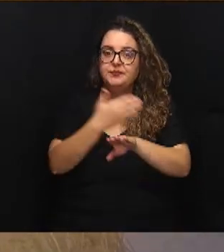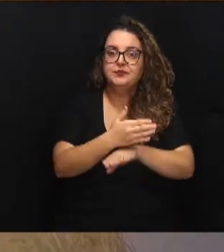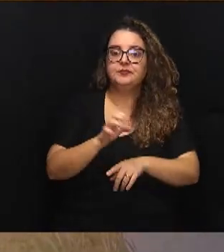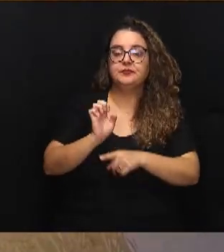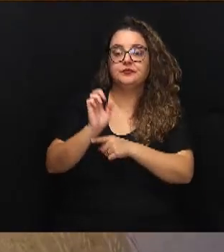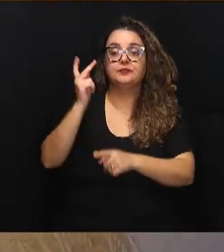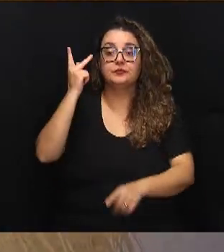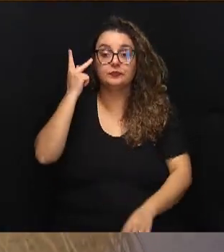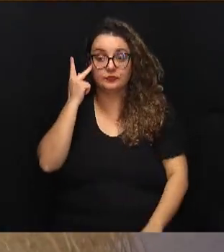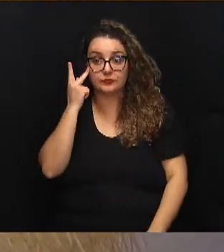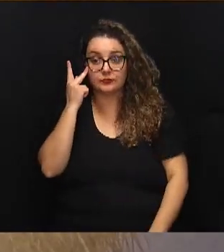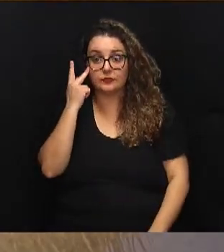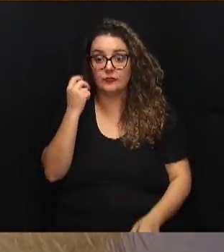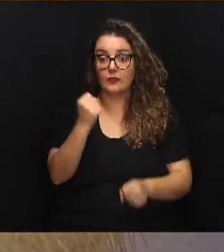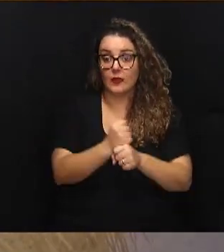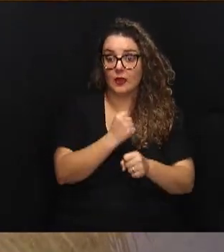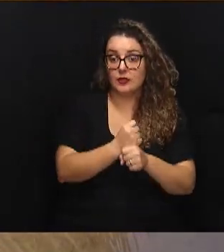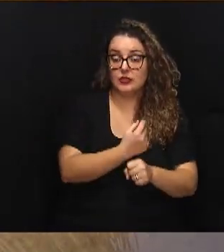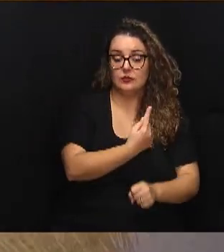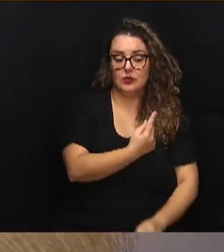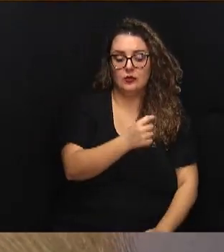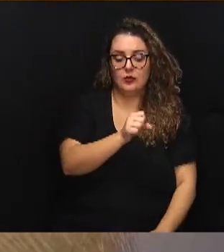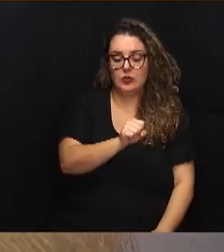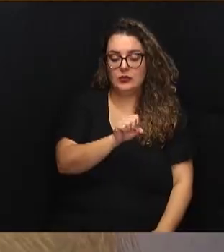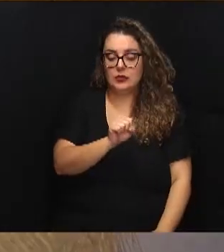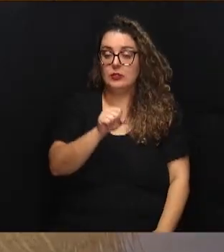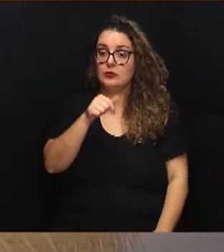São Paulo entre os anos de